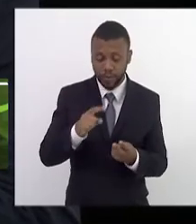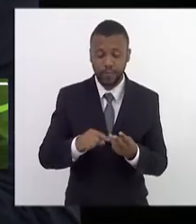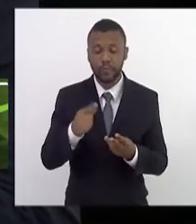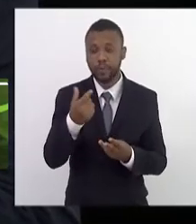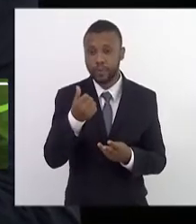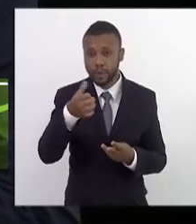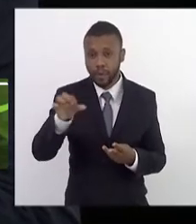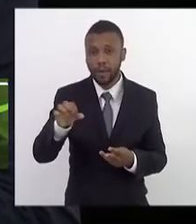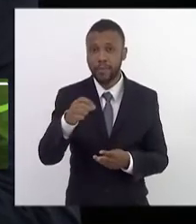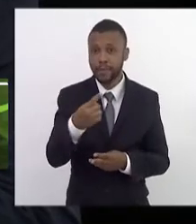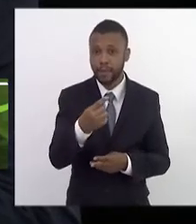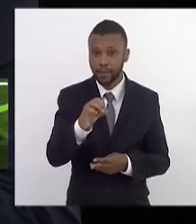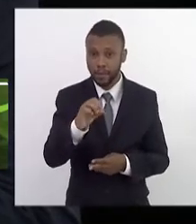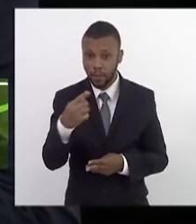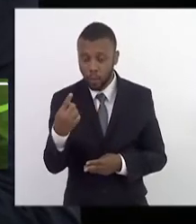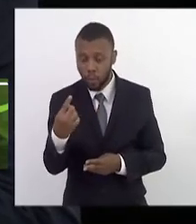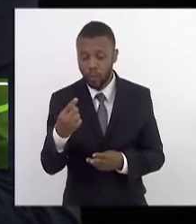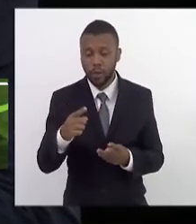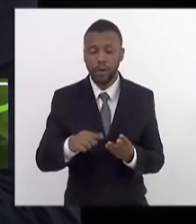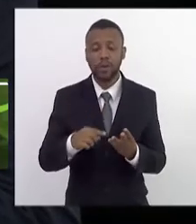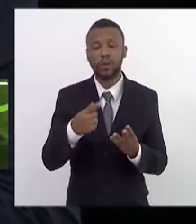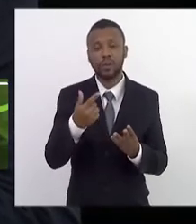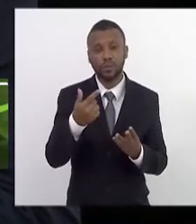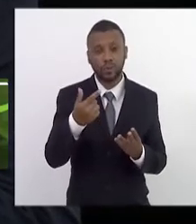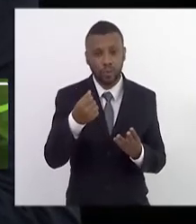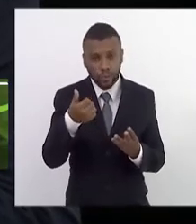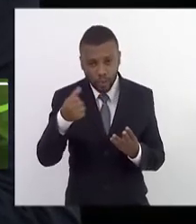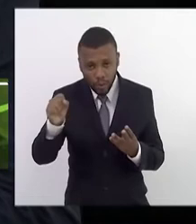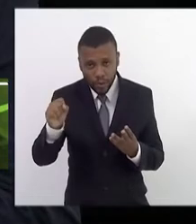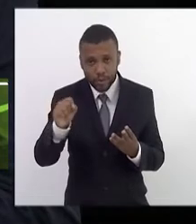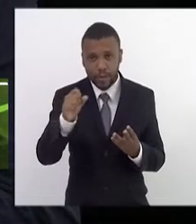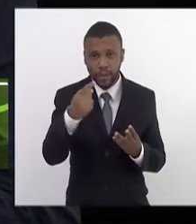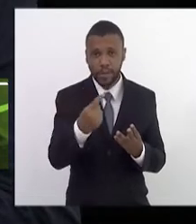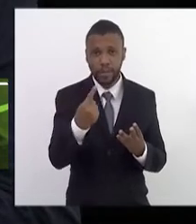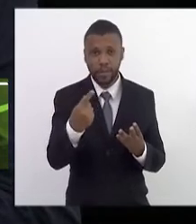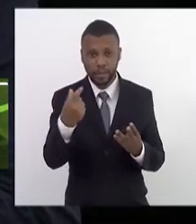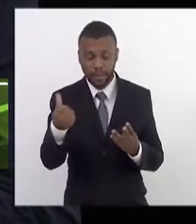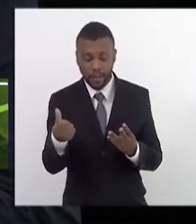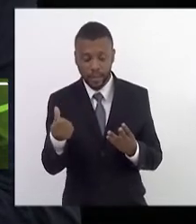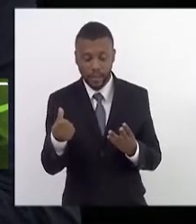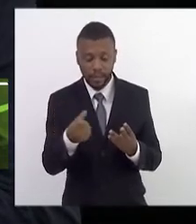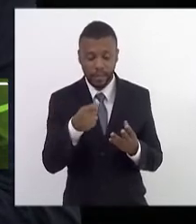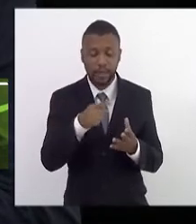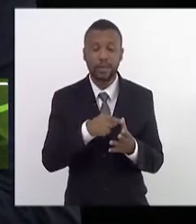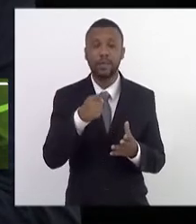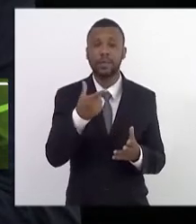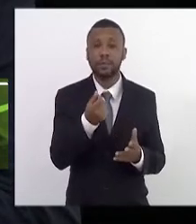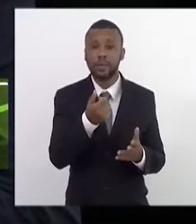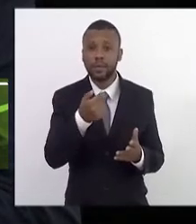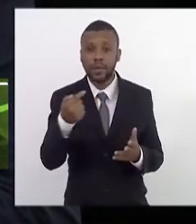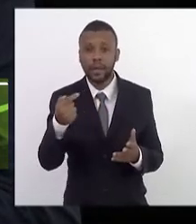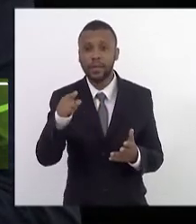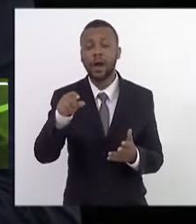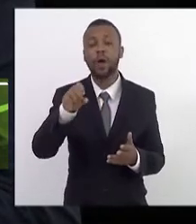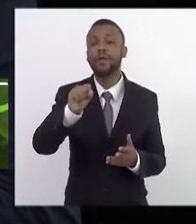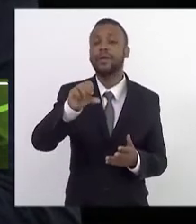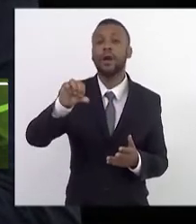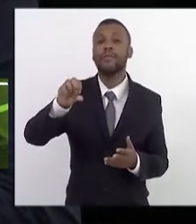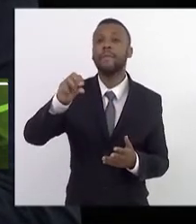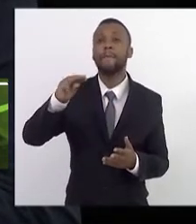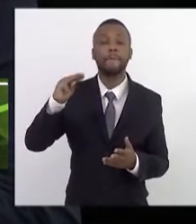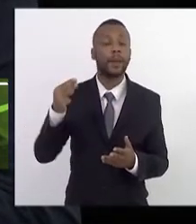101. 18, 116. 17, apenas 90 milhões, 89 milhões. Então,